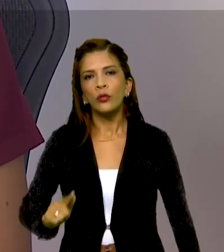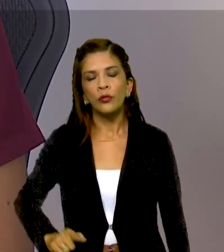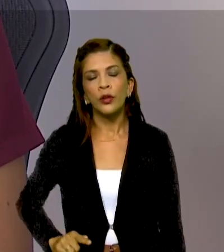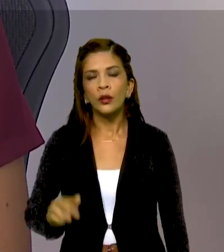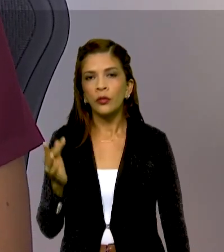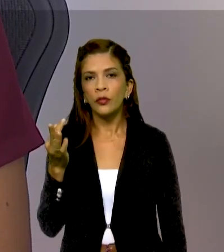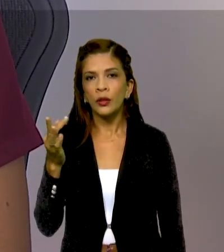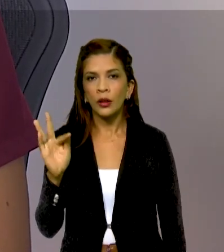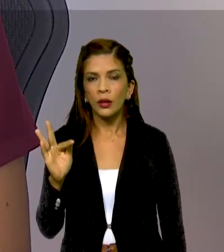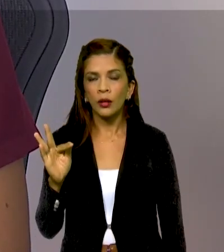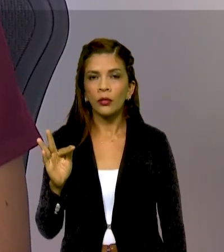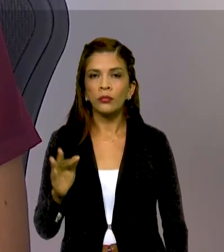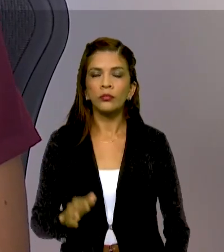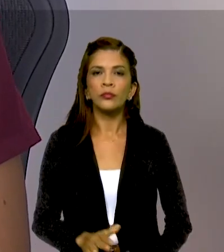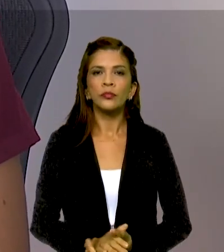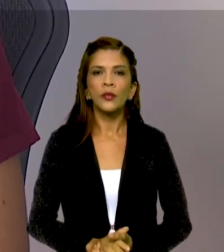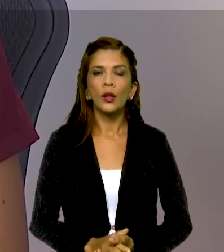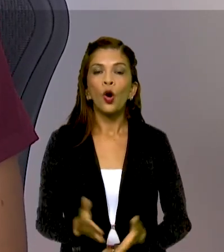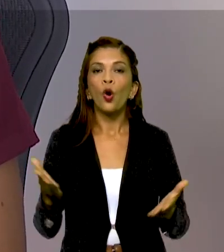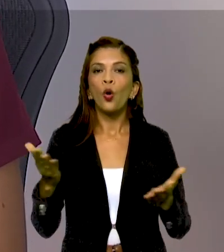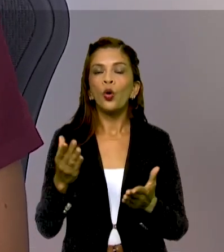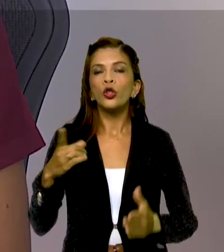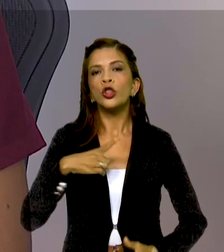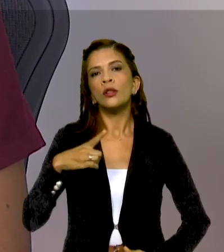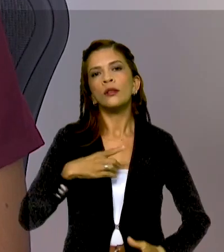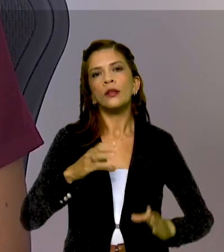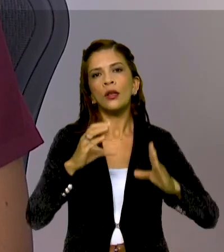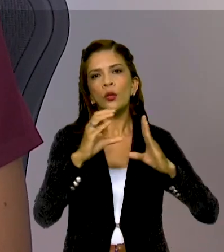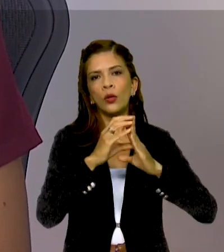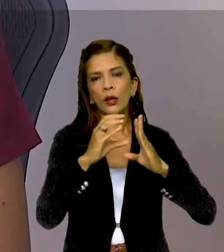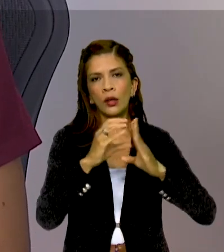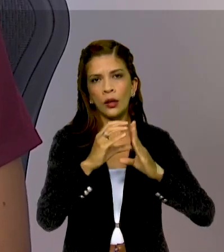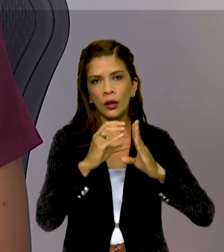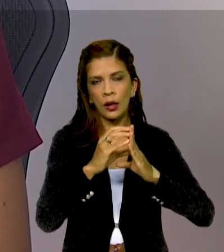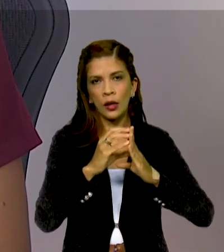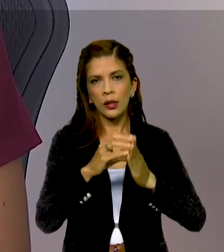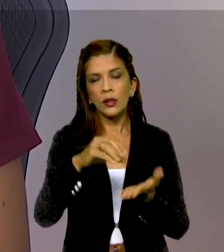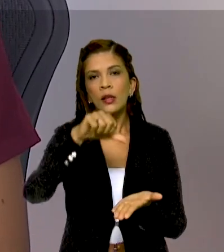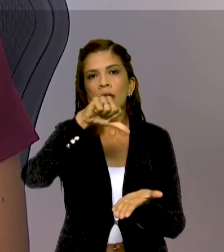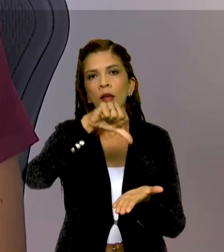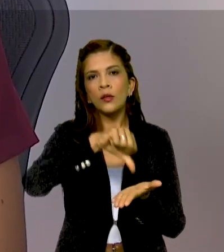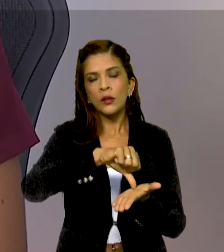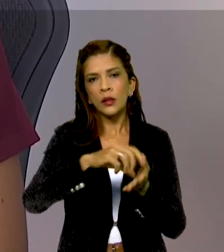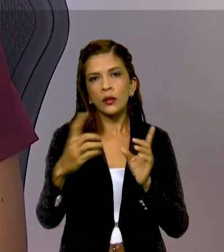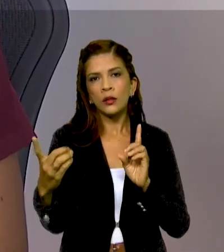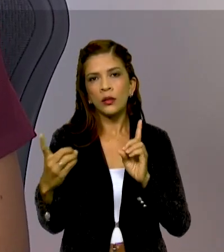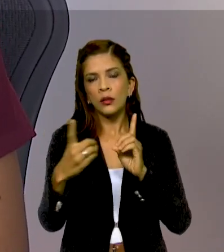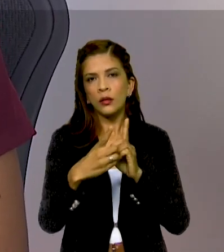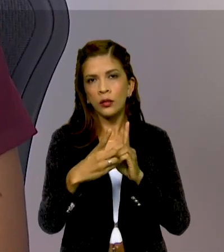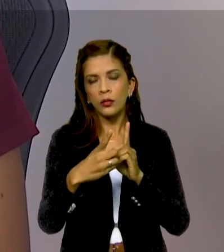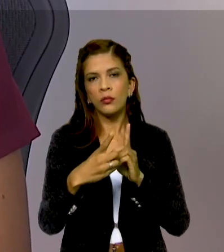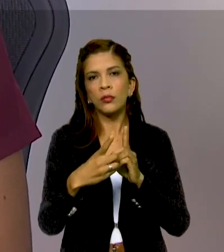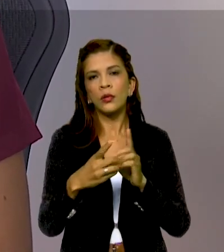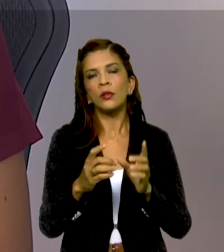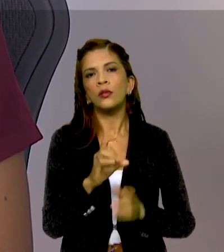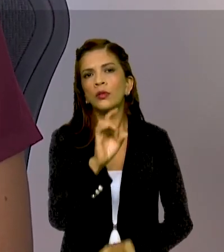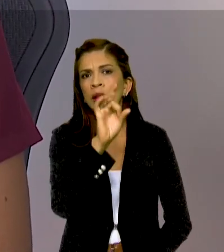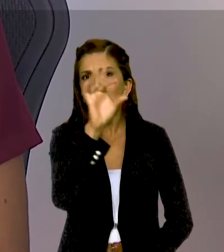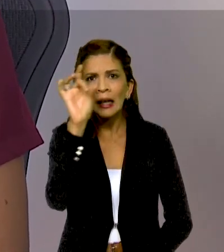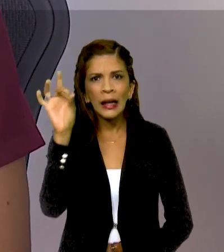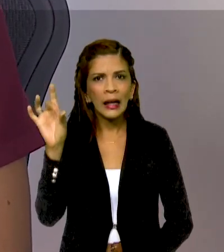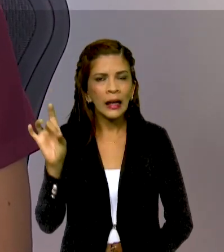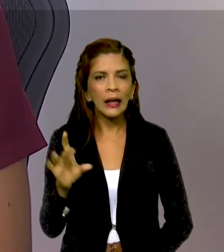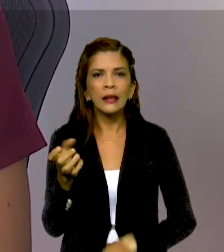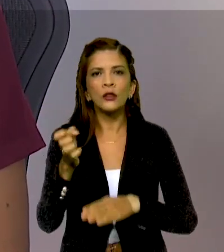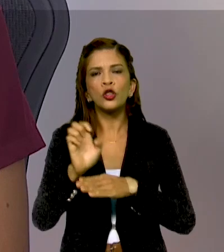foram implantados os CAIs, né? Que é o Centro de Atendimento e Apoio à Pessoa com Surdez em cada estado. E